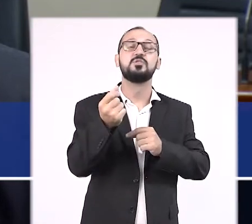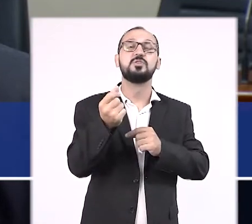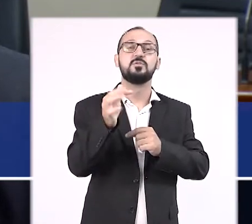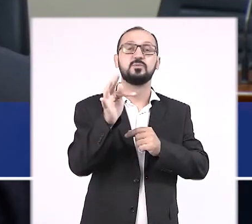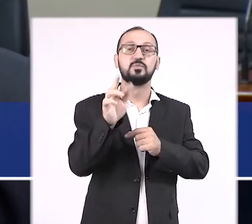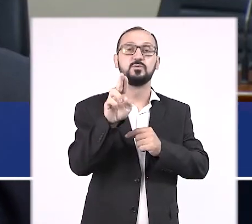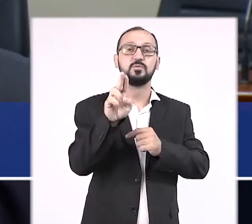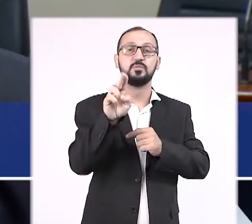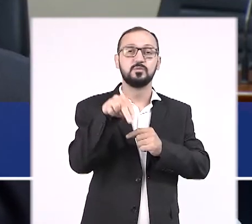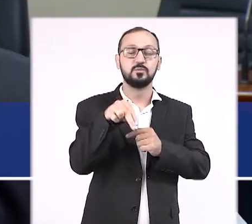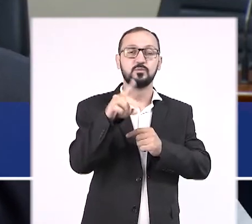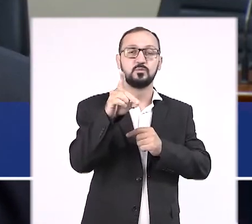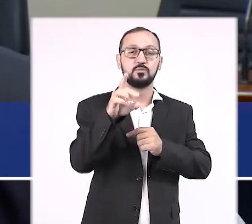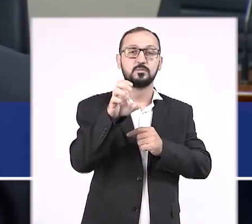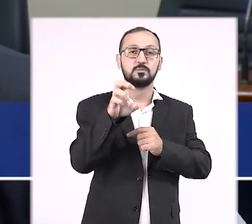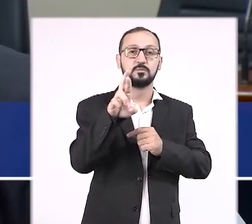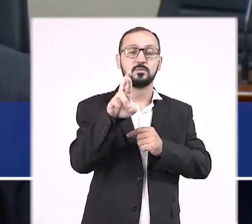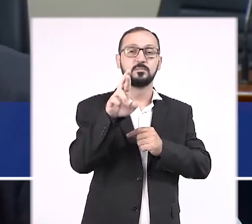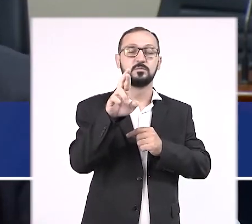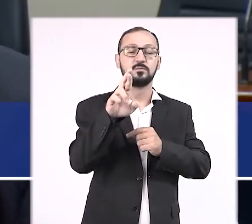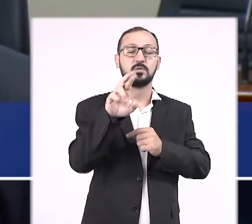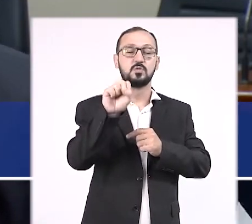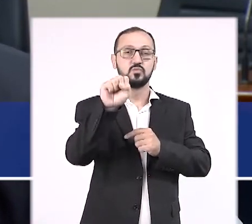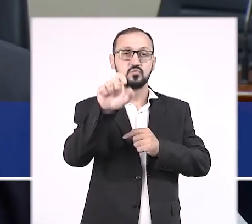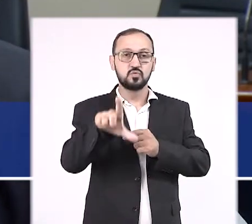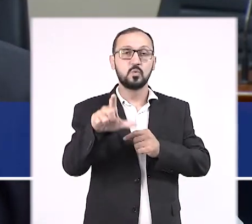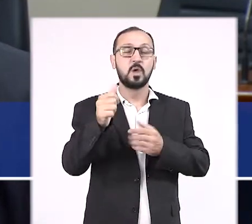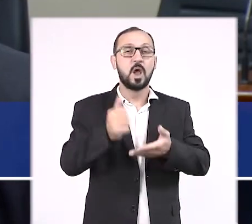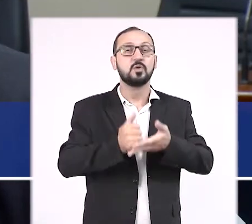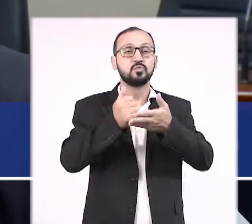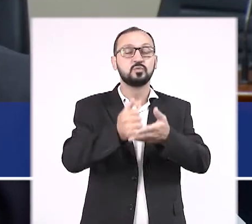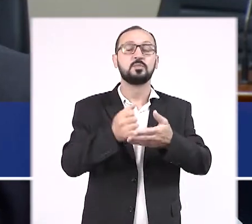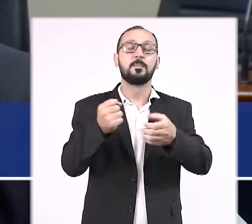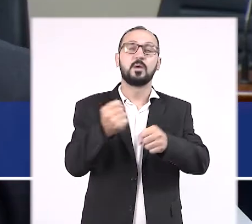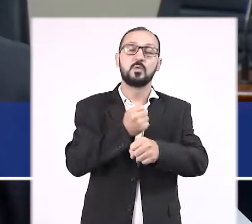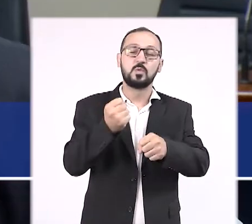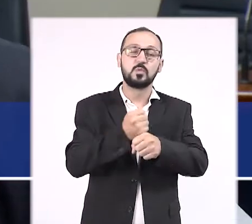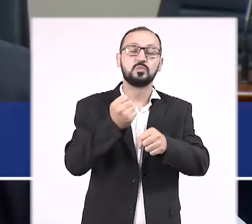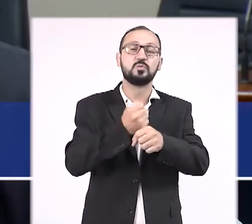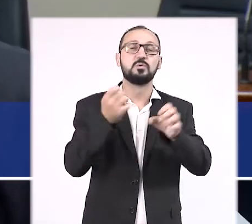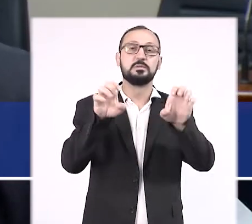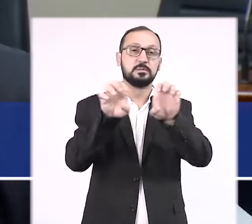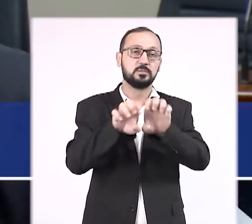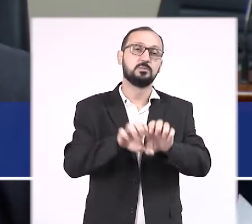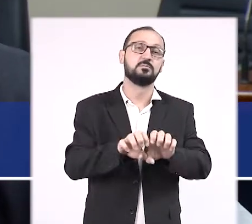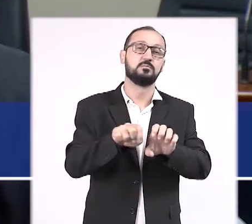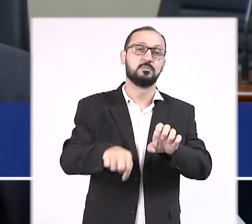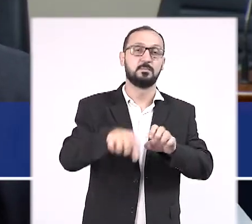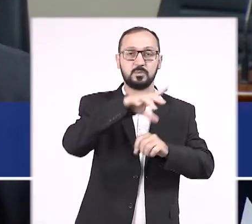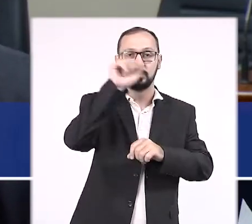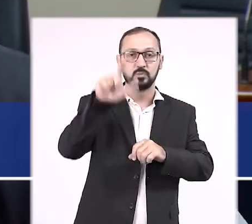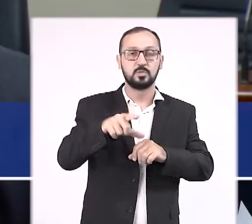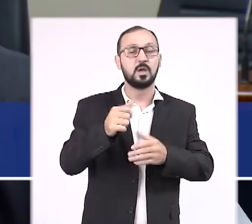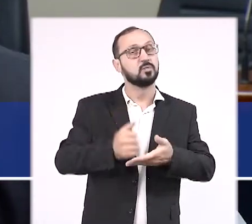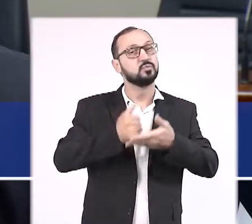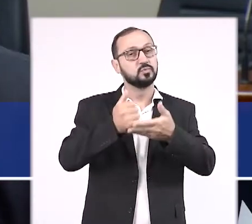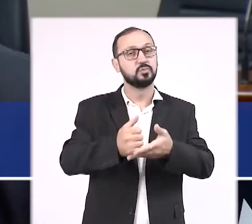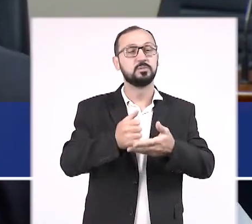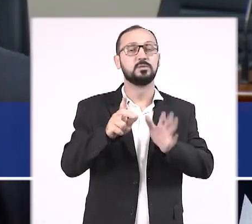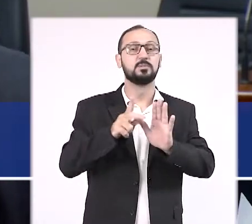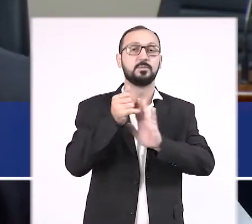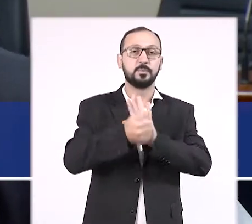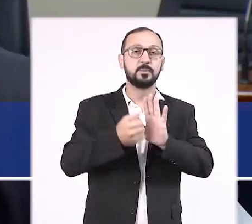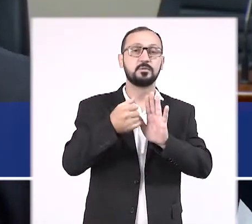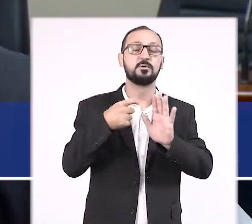o recurso que o Estado tem, o governo tem para aplicação em infraestrutura, né, do Estado. Então é interessante esse projeto e assim